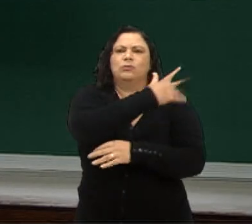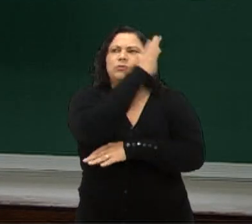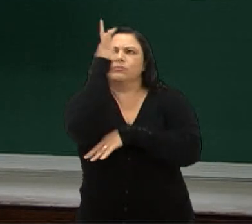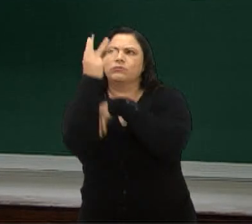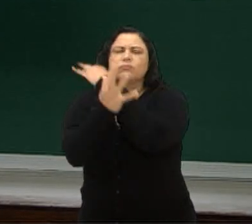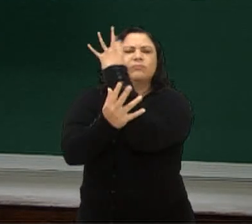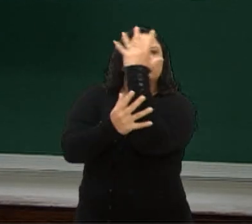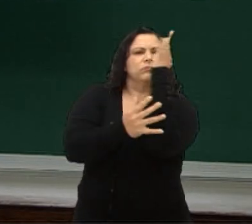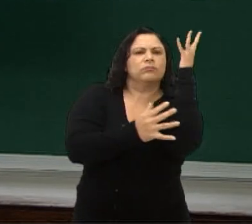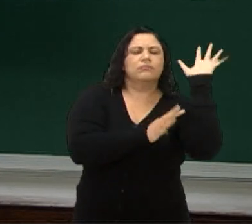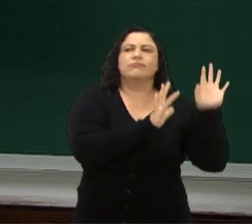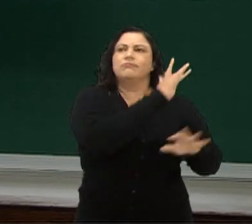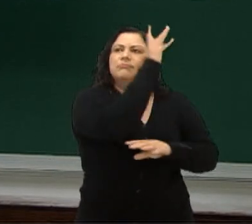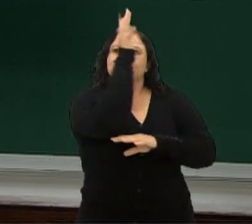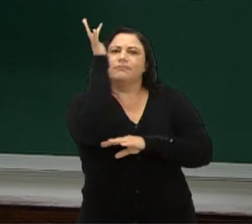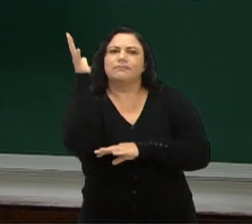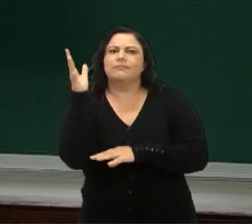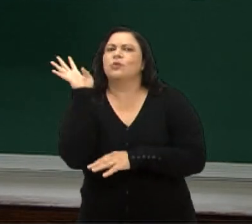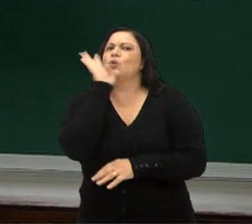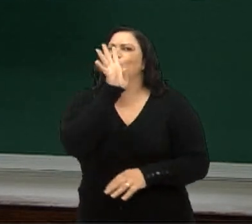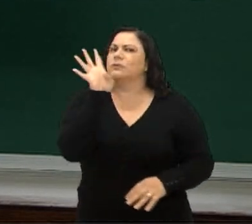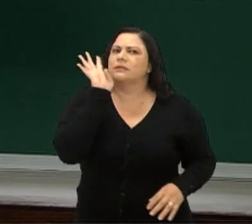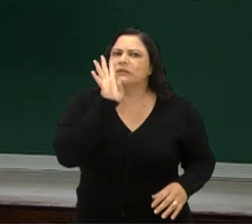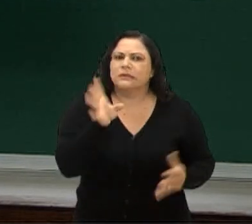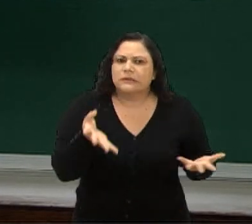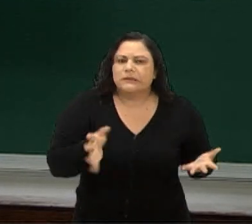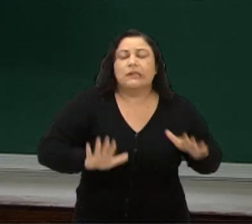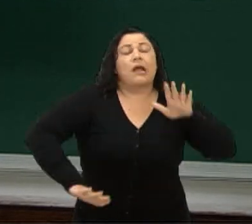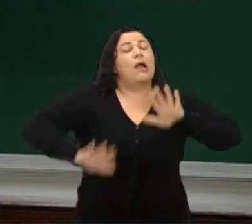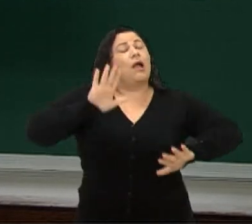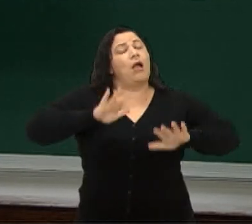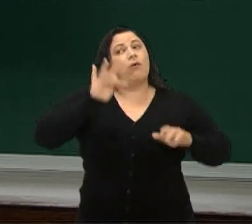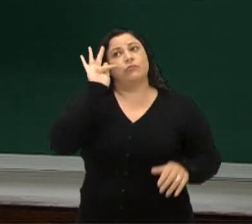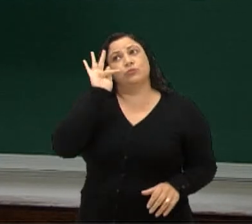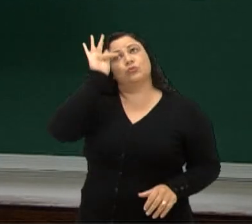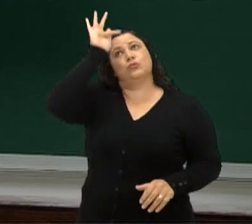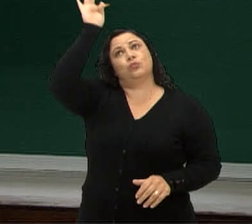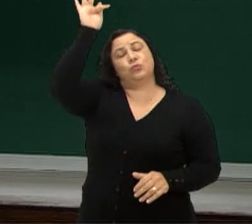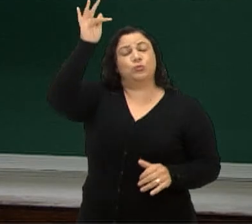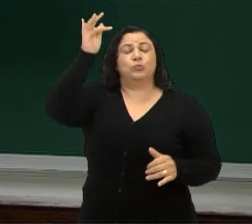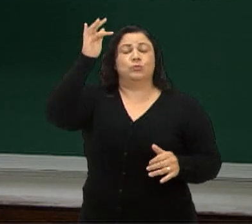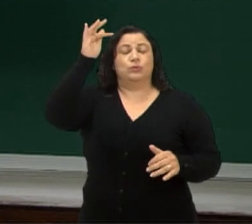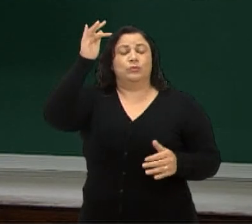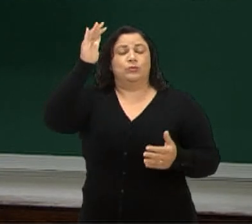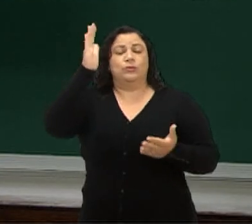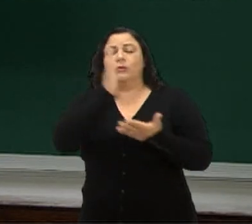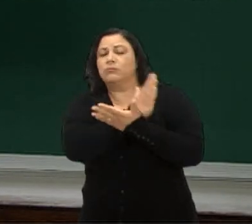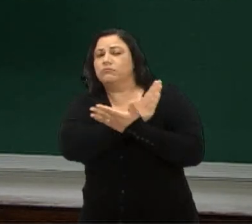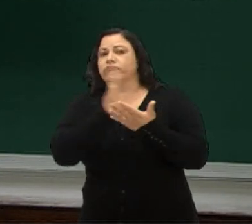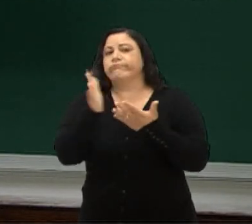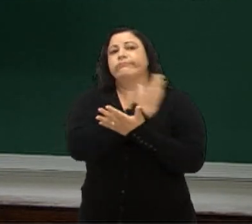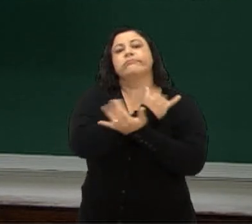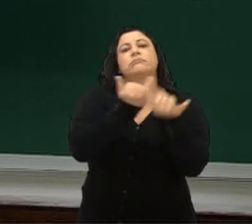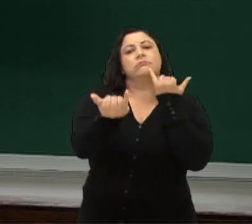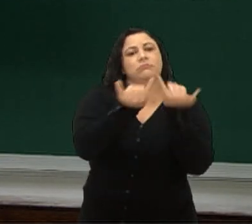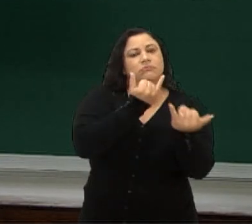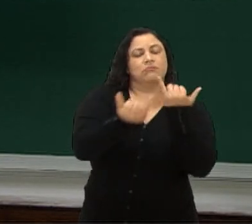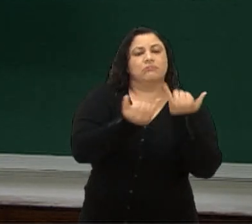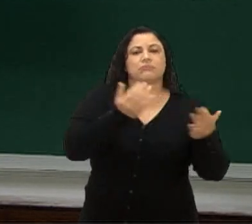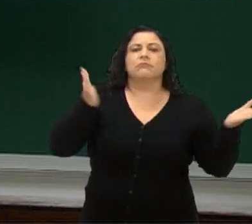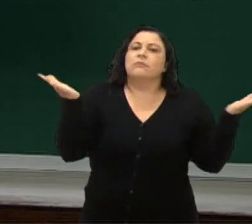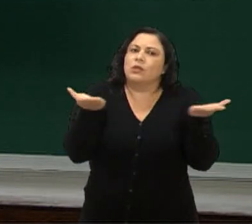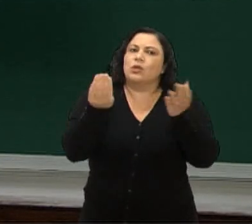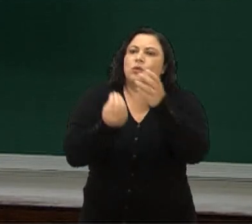se, nossa, quem sabe no futuro nós tenhamos uma coisa muito parecida. Muito legal isso. Já começando com a construção lá